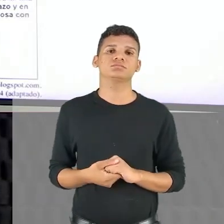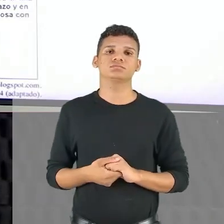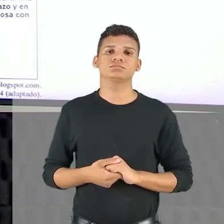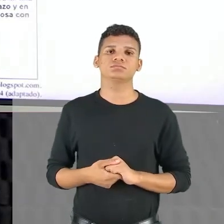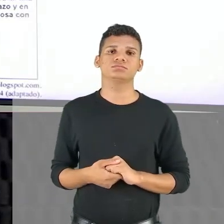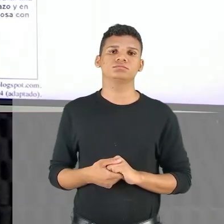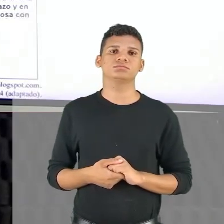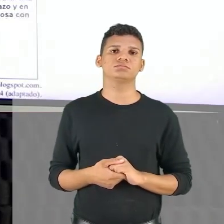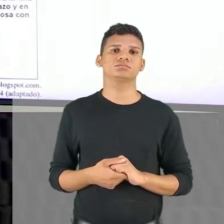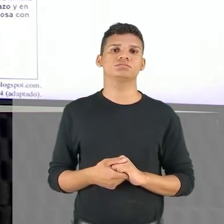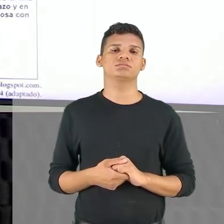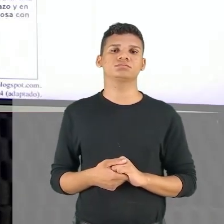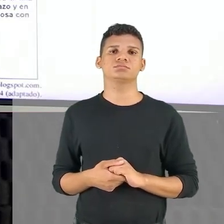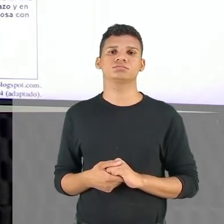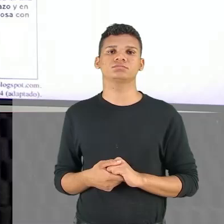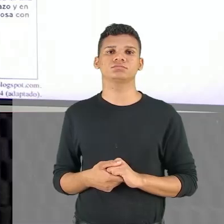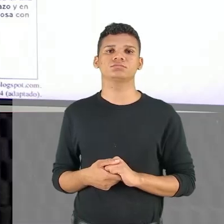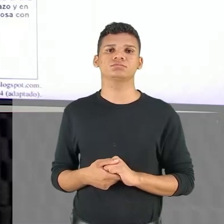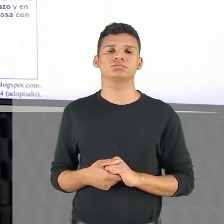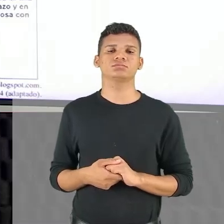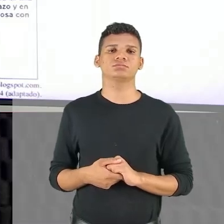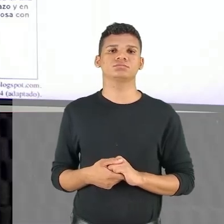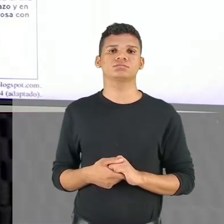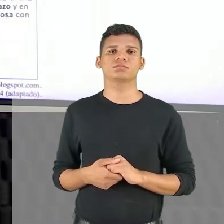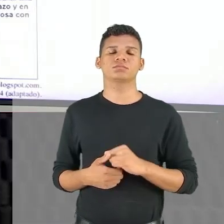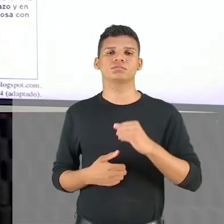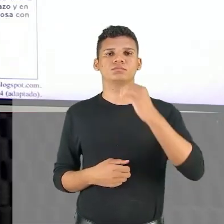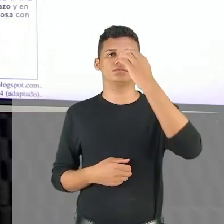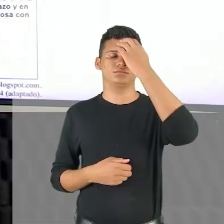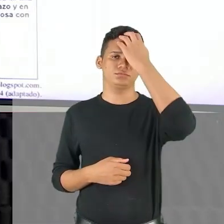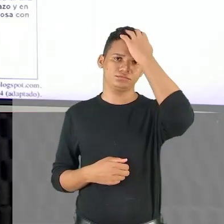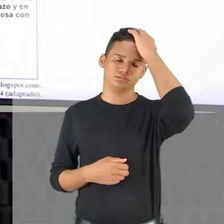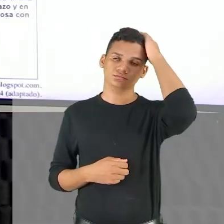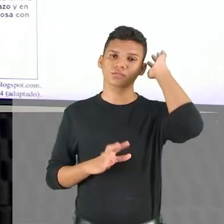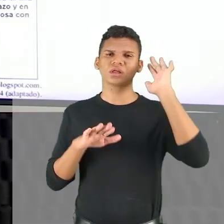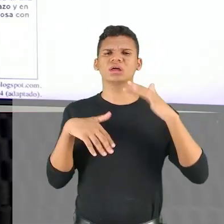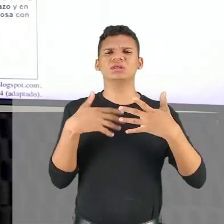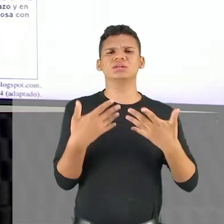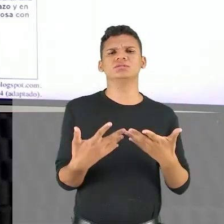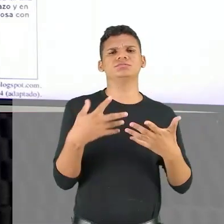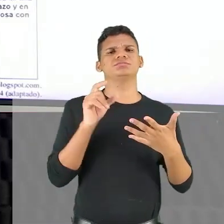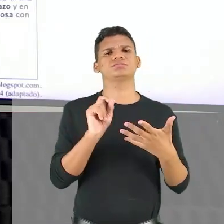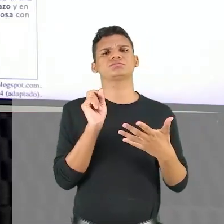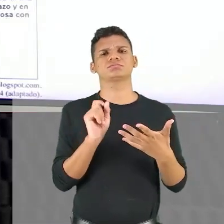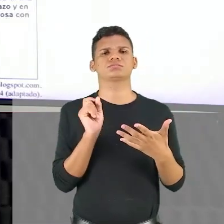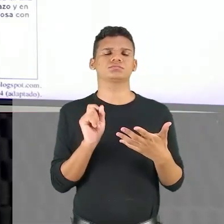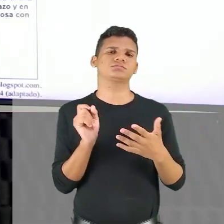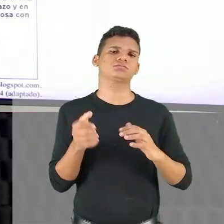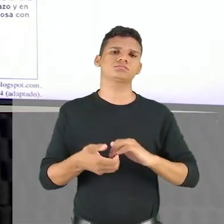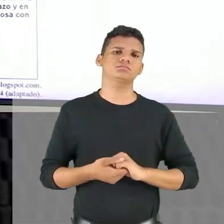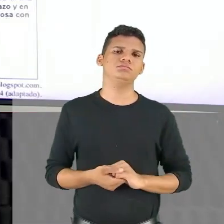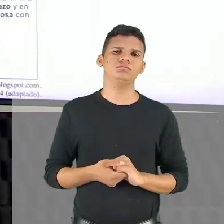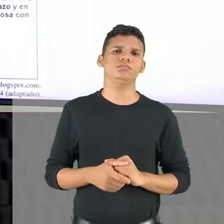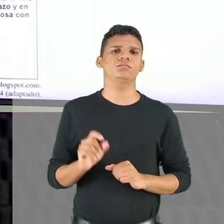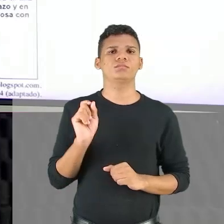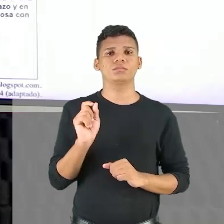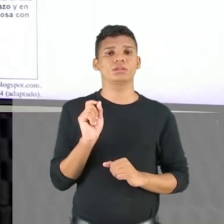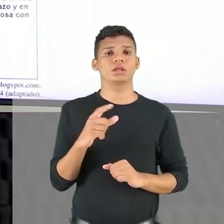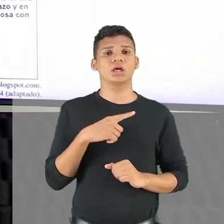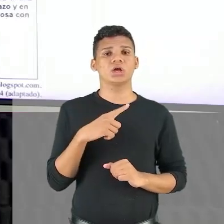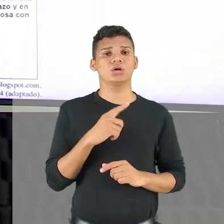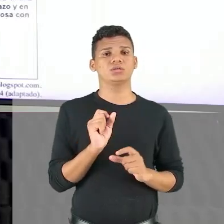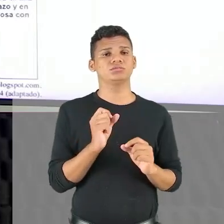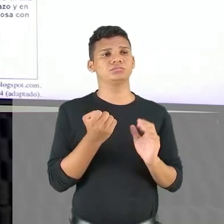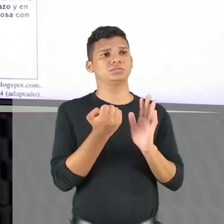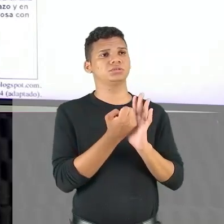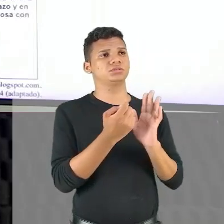prática natural e respetuosa com nossos filhos. Então, para ti, onde estariam aqui, certo? Onde estariam as marcas